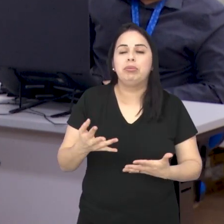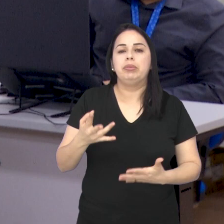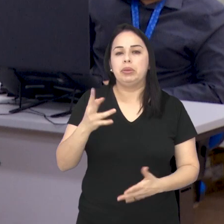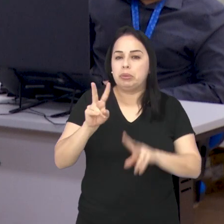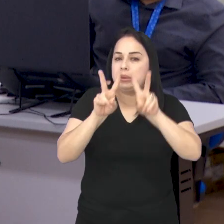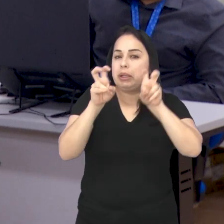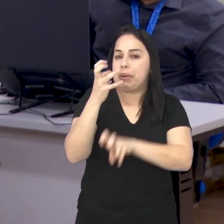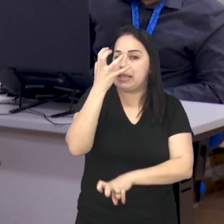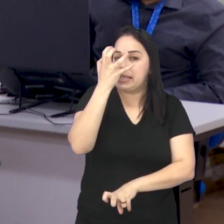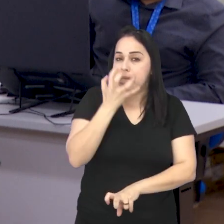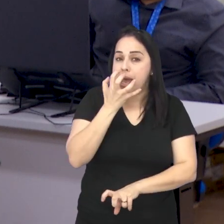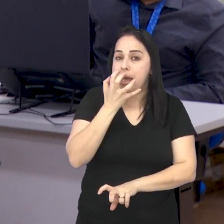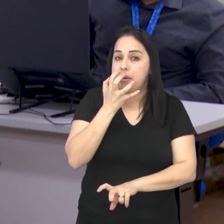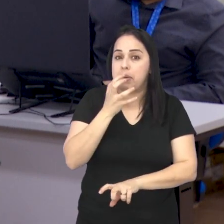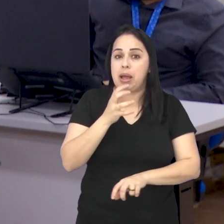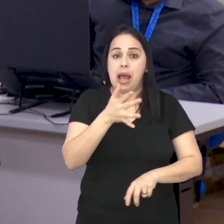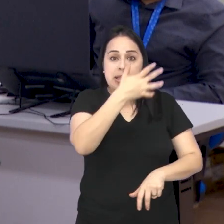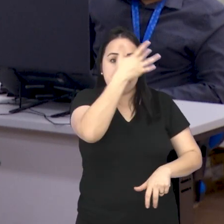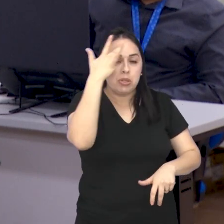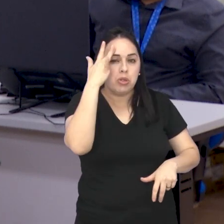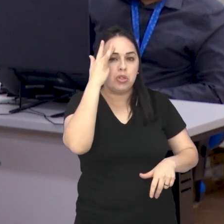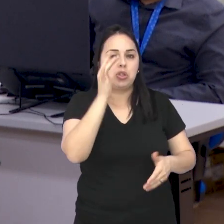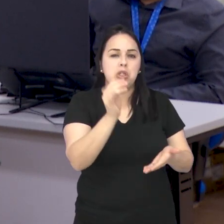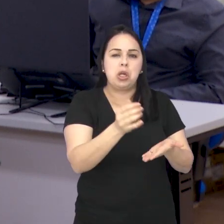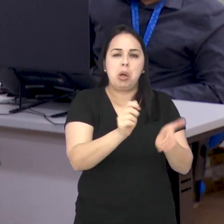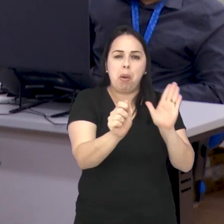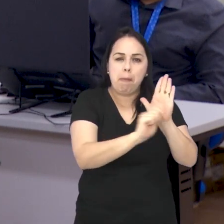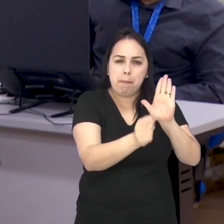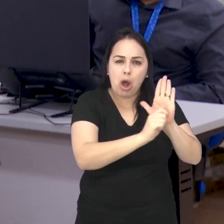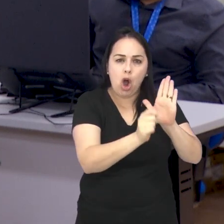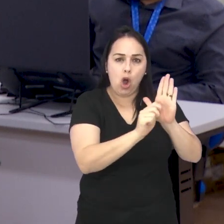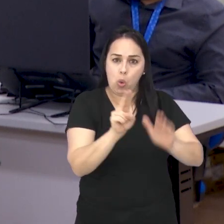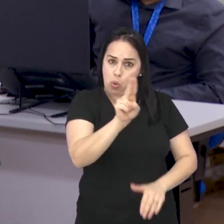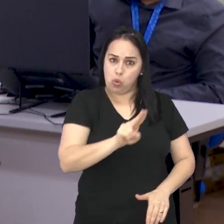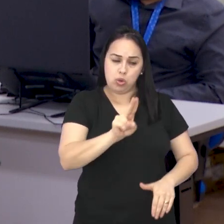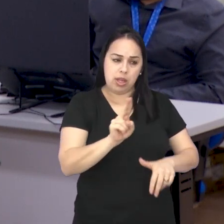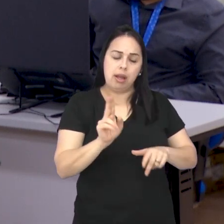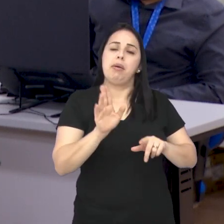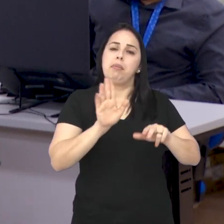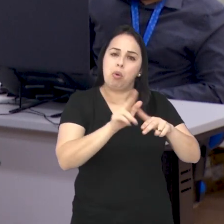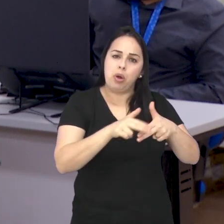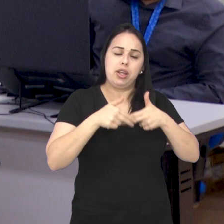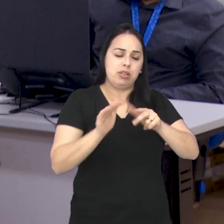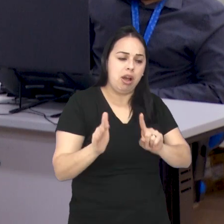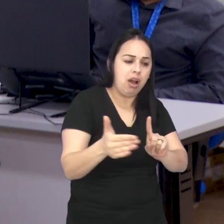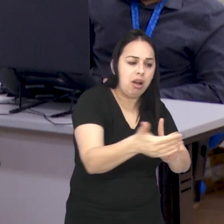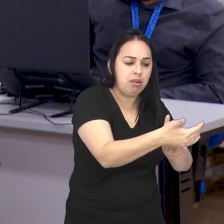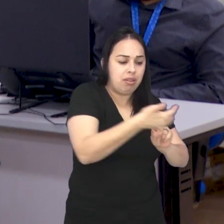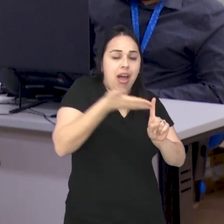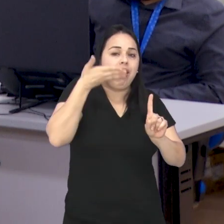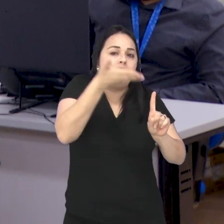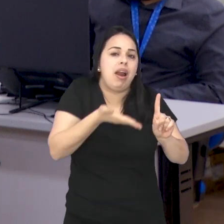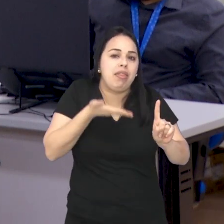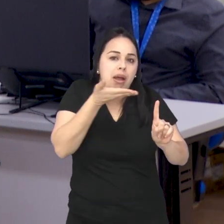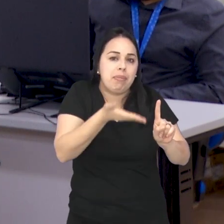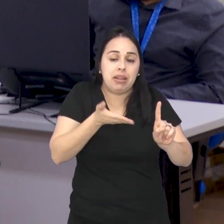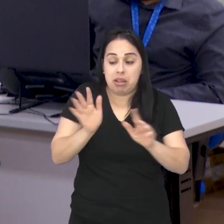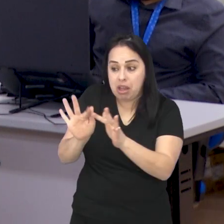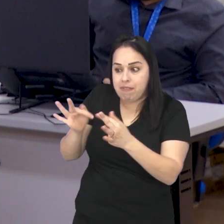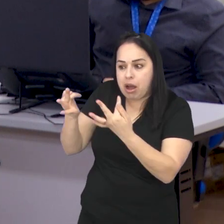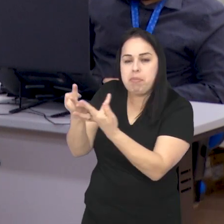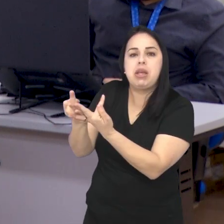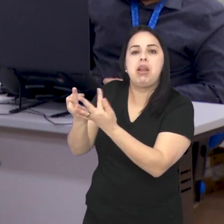e muito importante, que é o acolhimento a dependentes químicos. São José recebeu um novo espaço para dar apoio e suporte aos usuários e